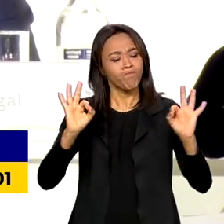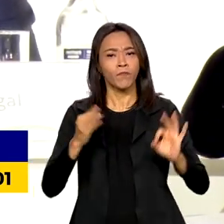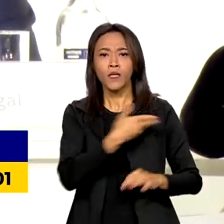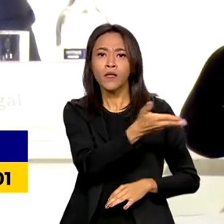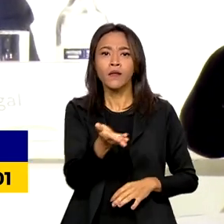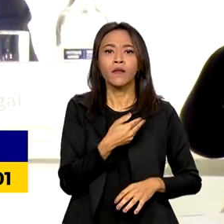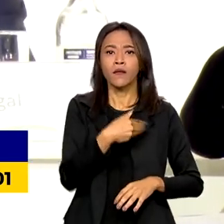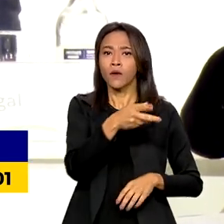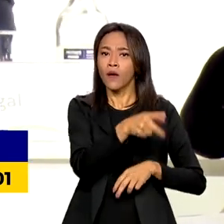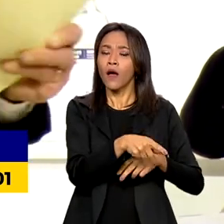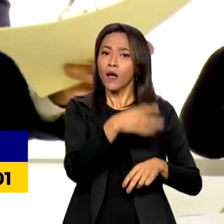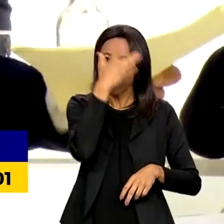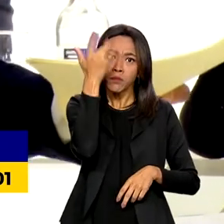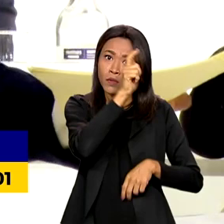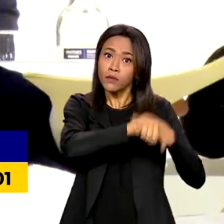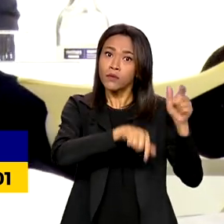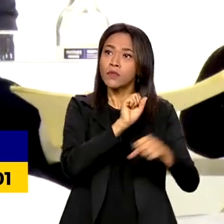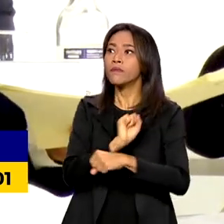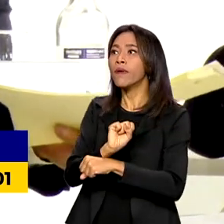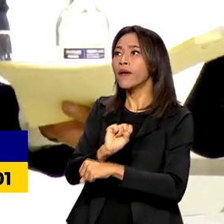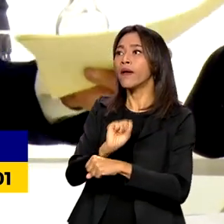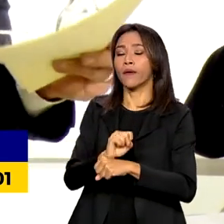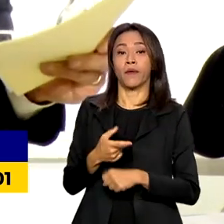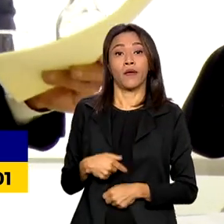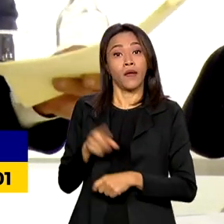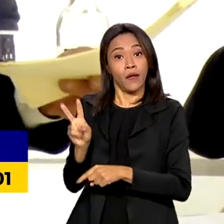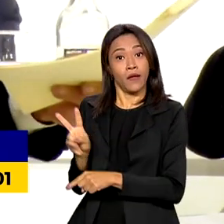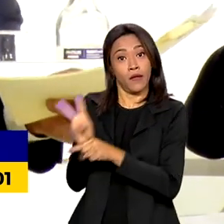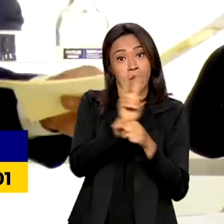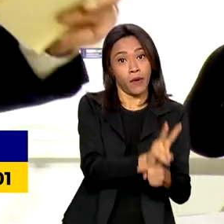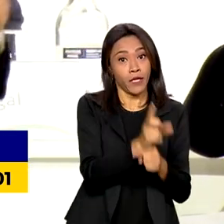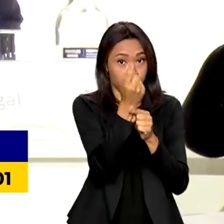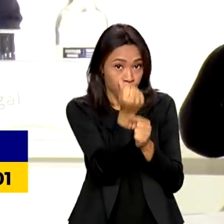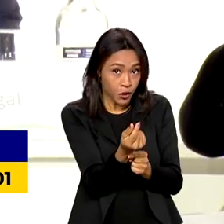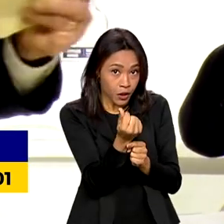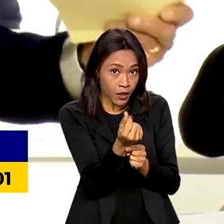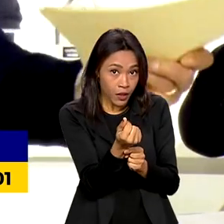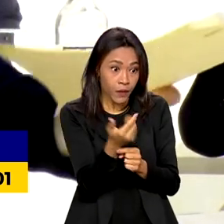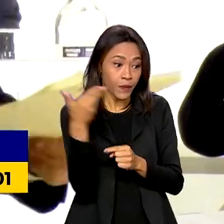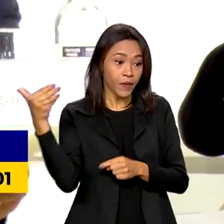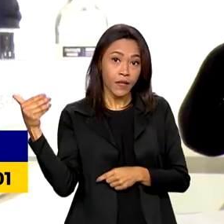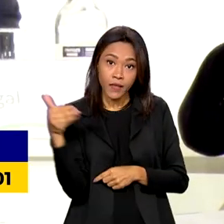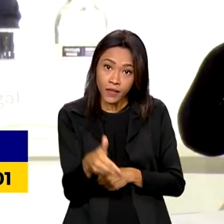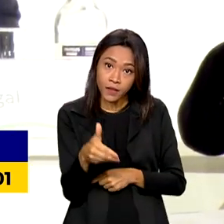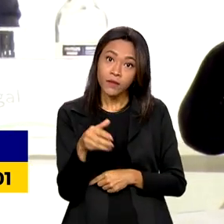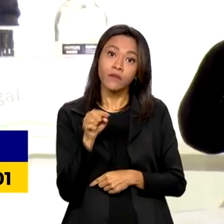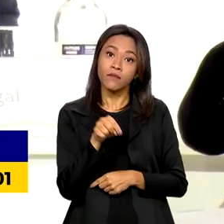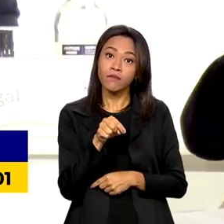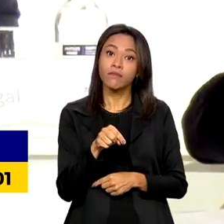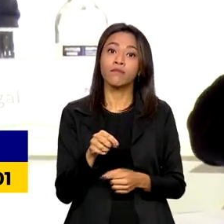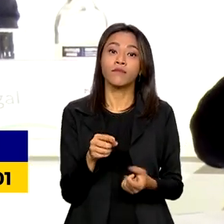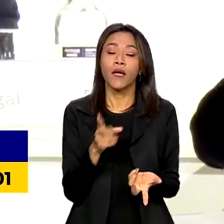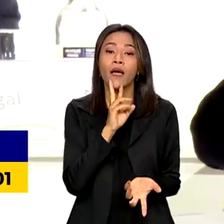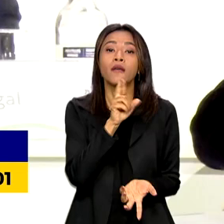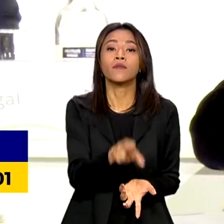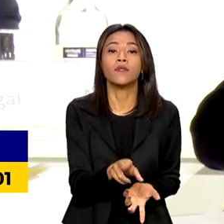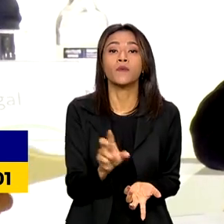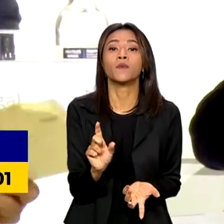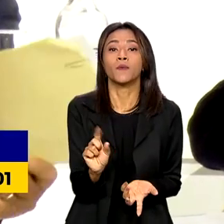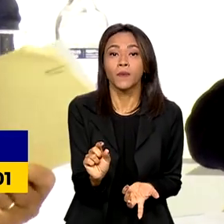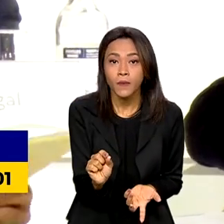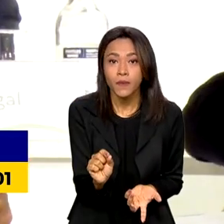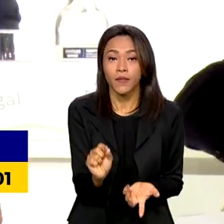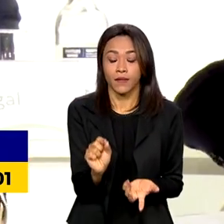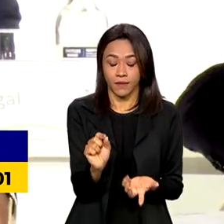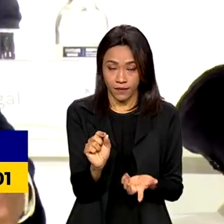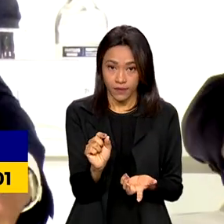E muitas vezes os bancos emprestam dinheiro e esse dinheiro emprestado é o resultado da falência do Estado. É o que